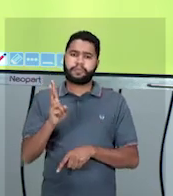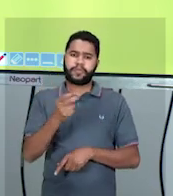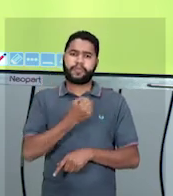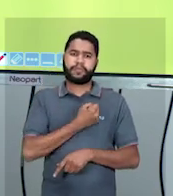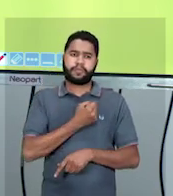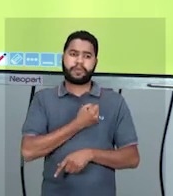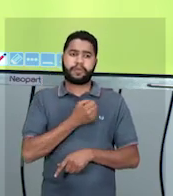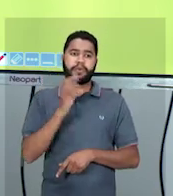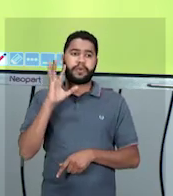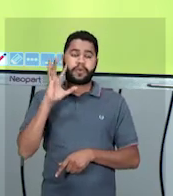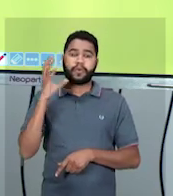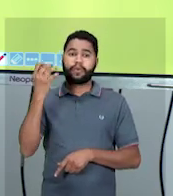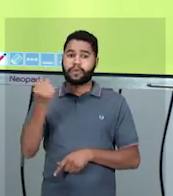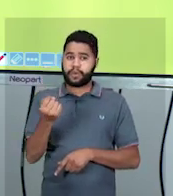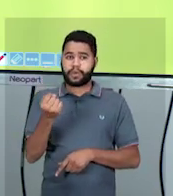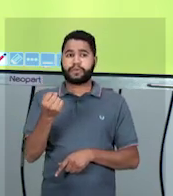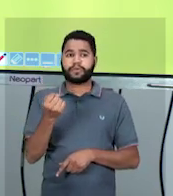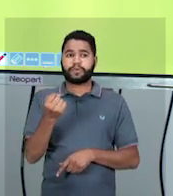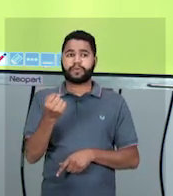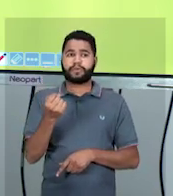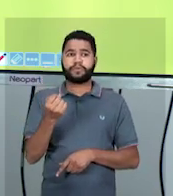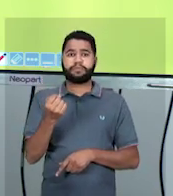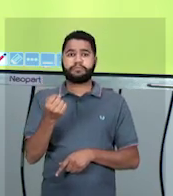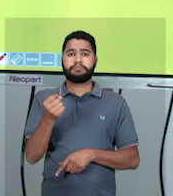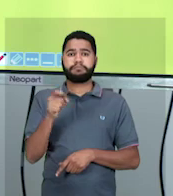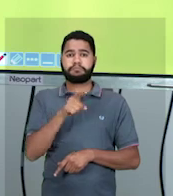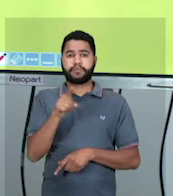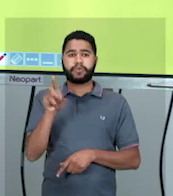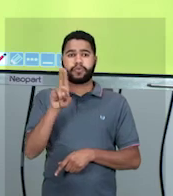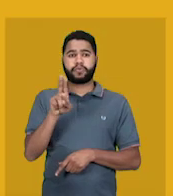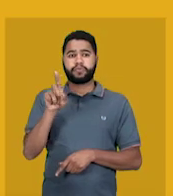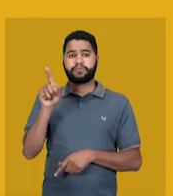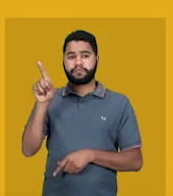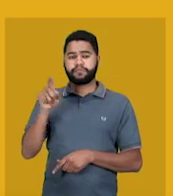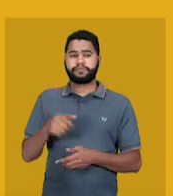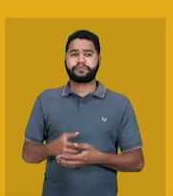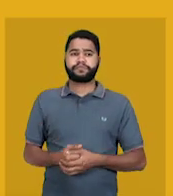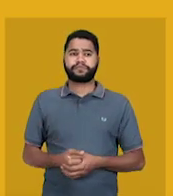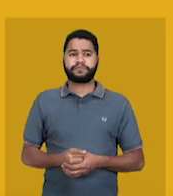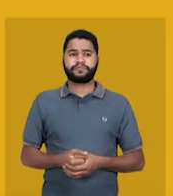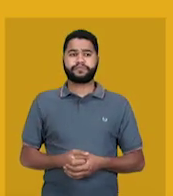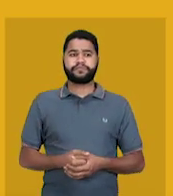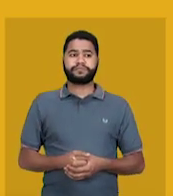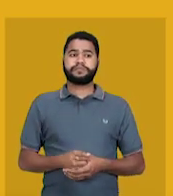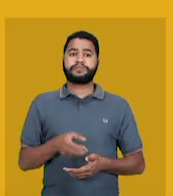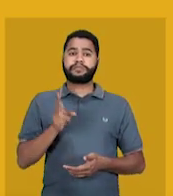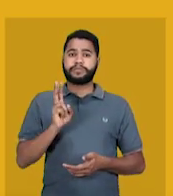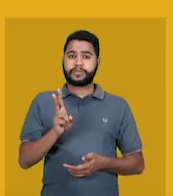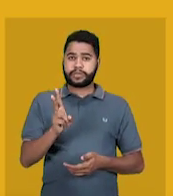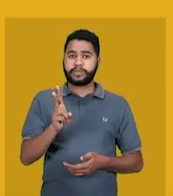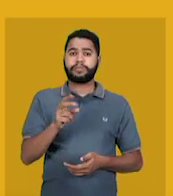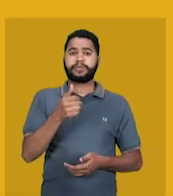eu acho que é indicado que você utiliza essa então você vai fazer 160